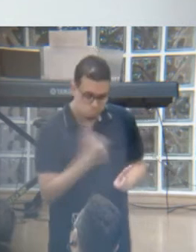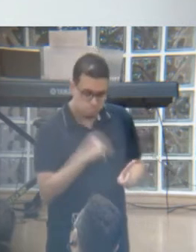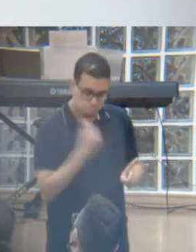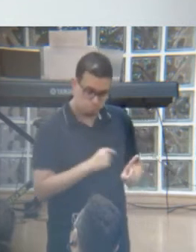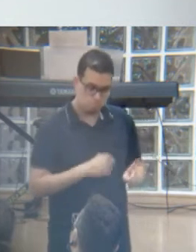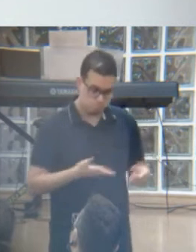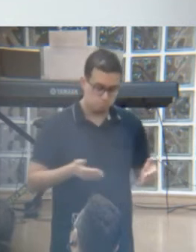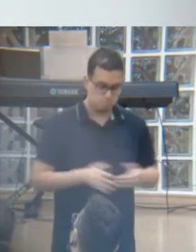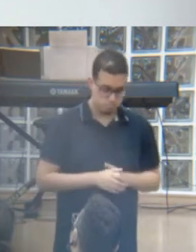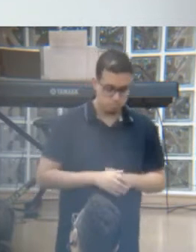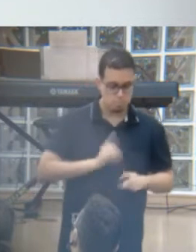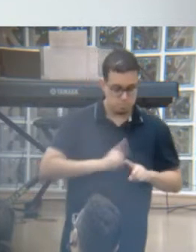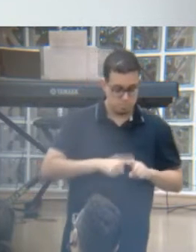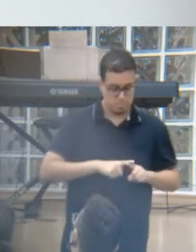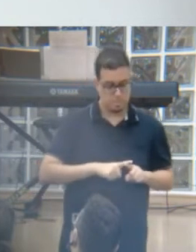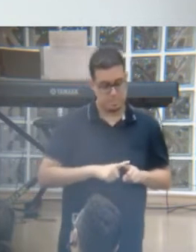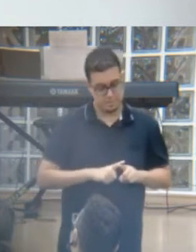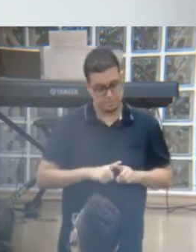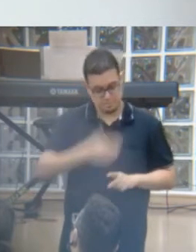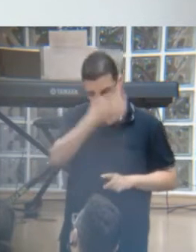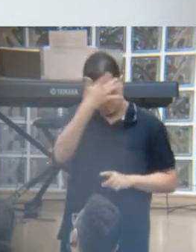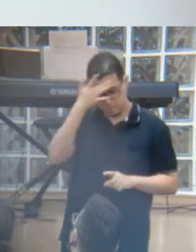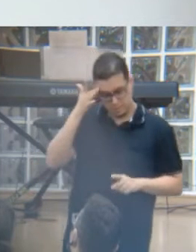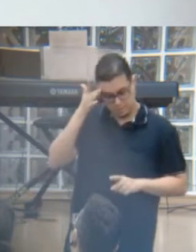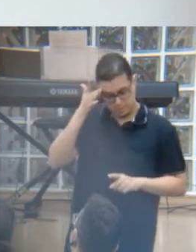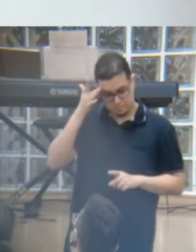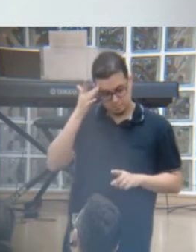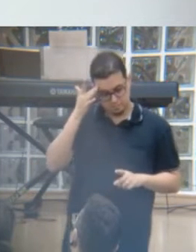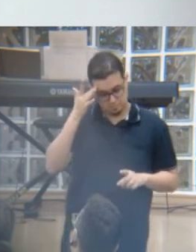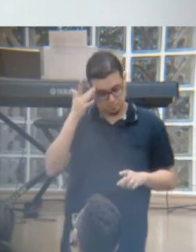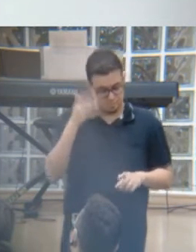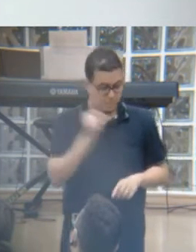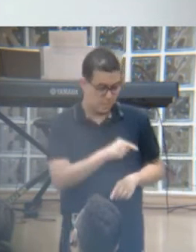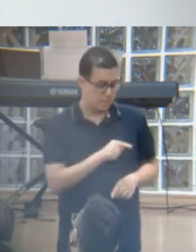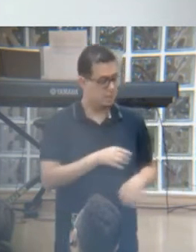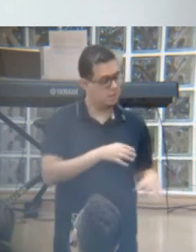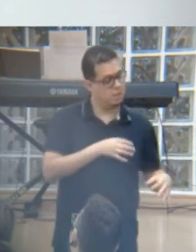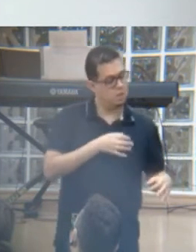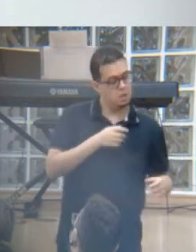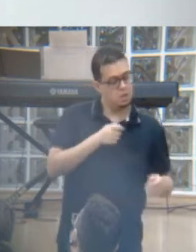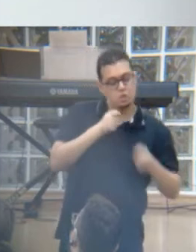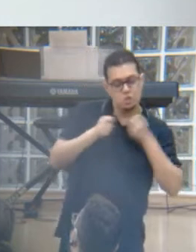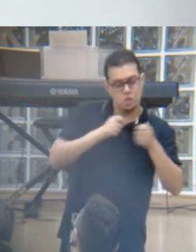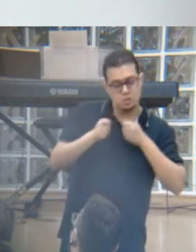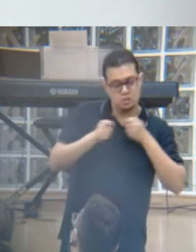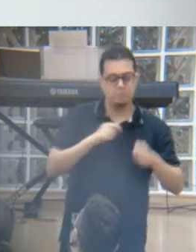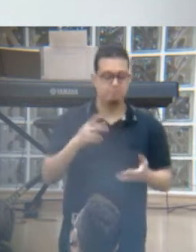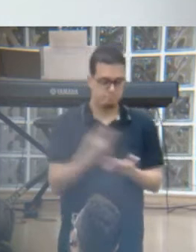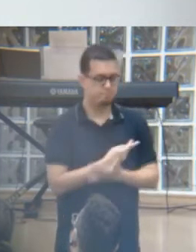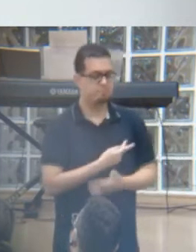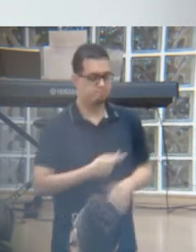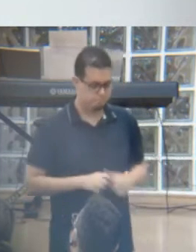porque não agradou muito a maneira como ele deu as notícias. Um repórter.